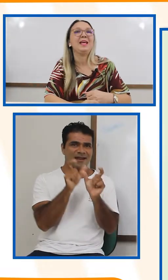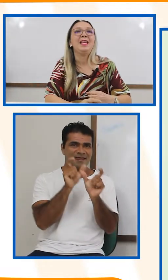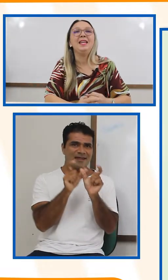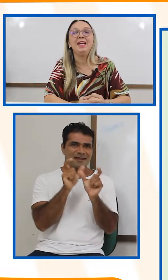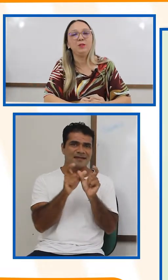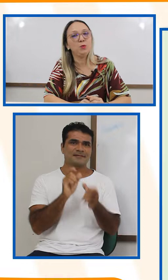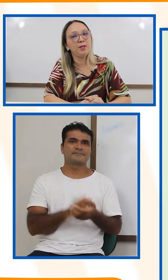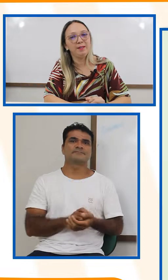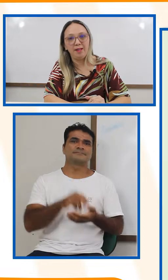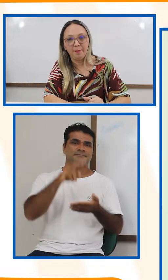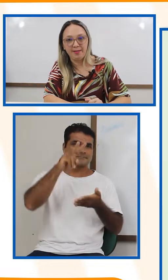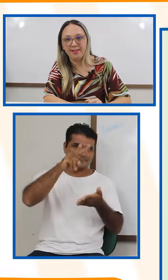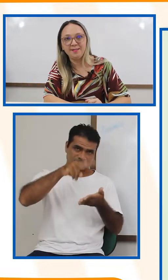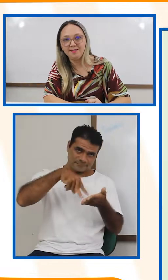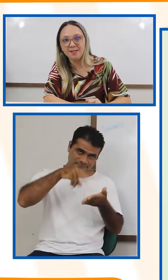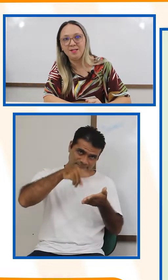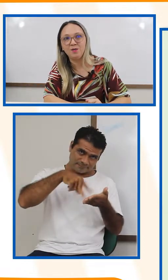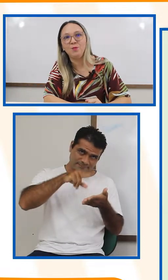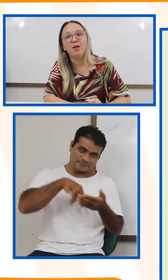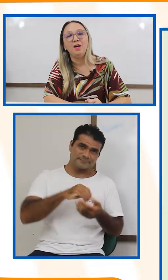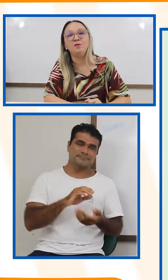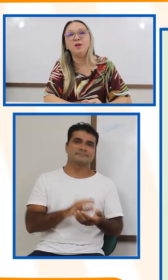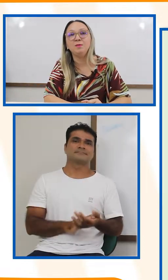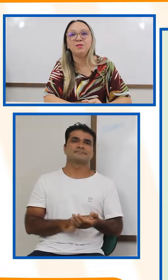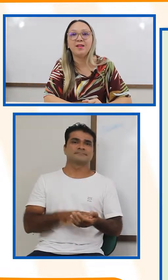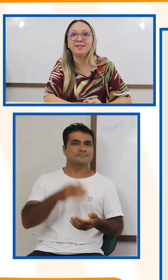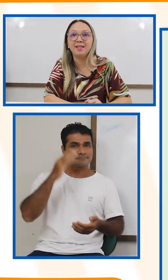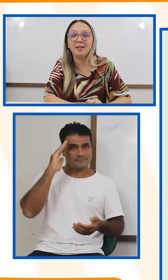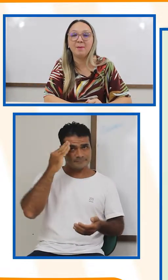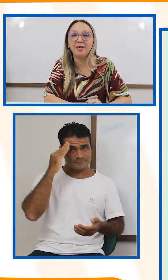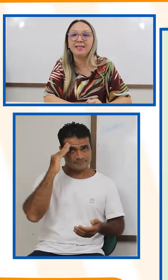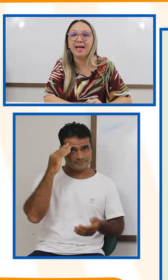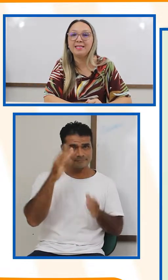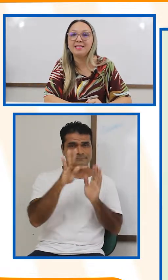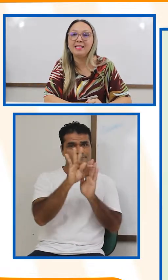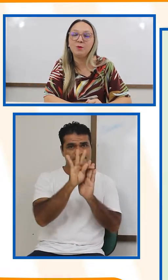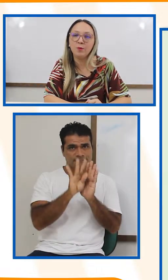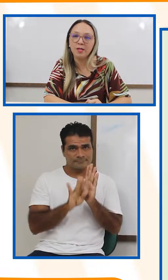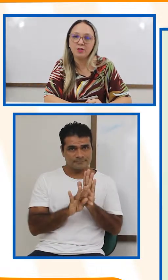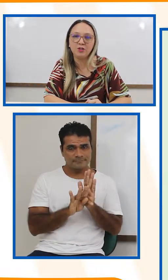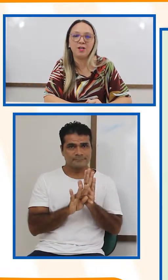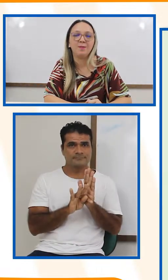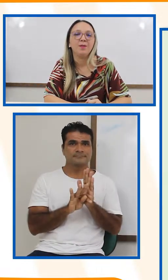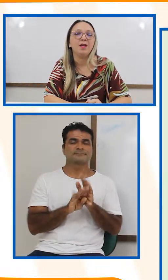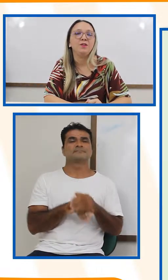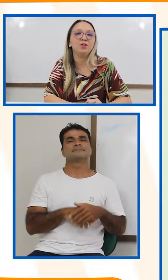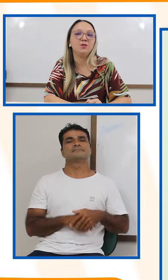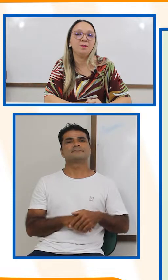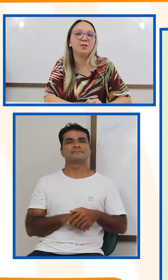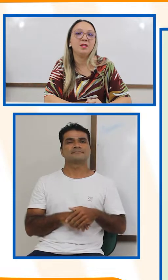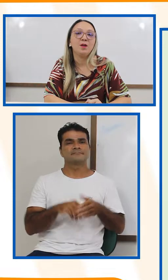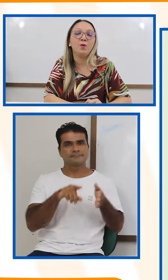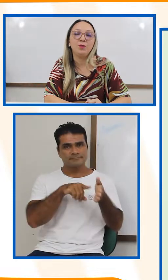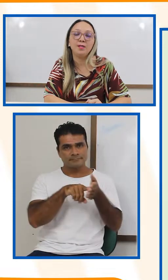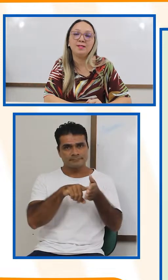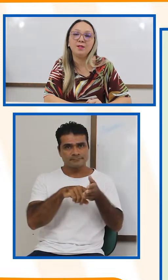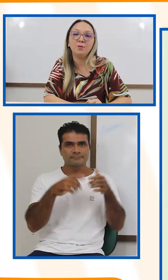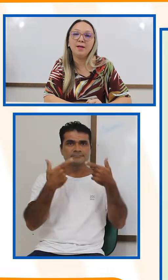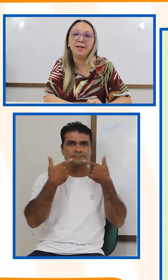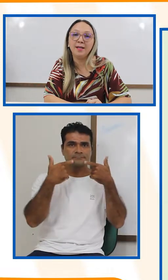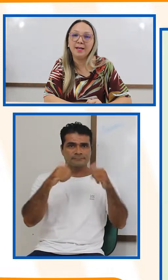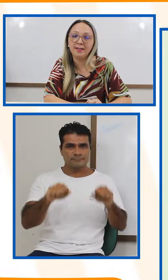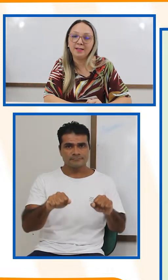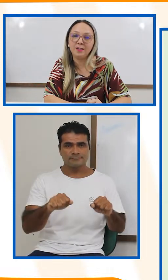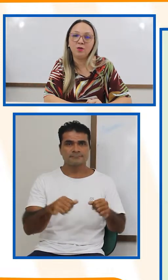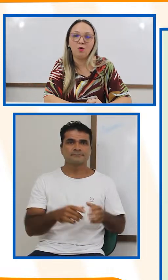Trava-línguas, leitura e interpretação, vamos fazer também análise linguística. Nós vamos conhecer